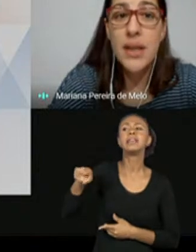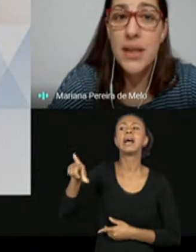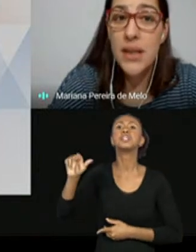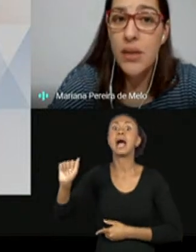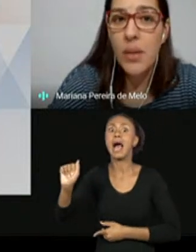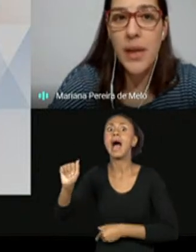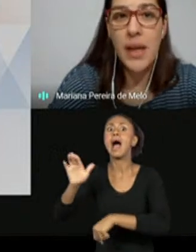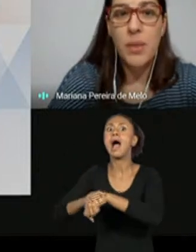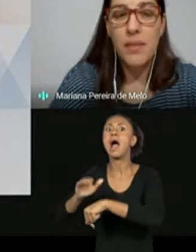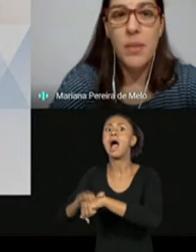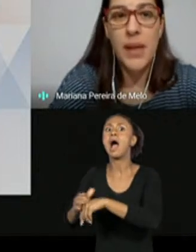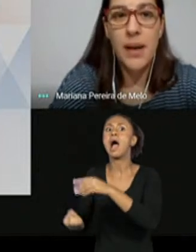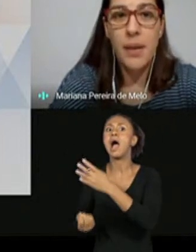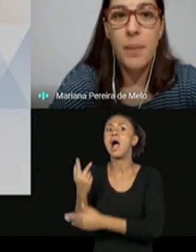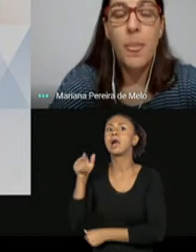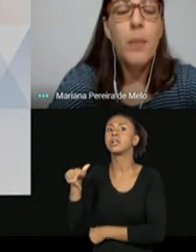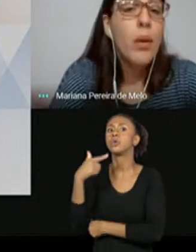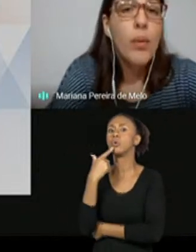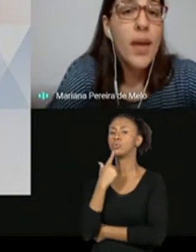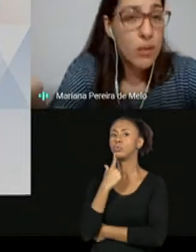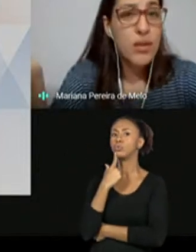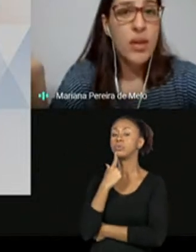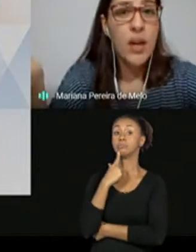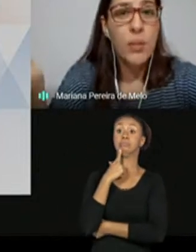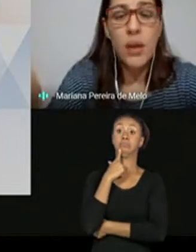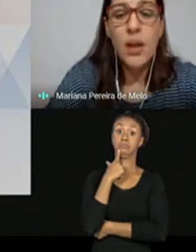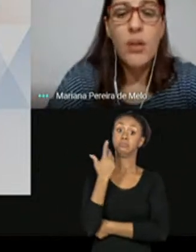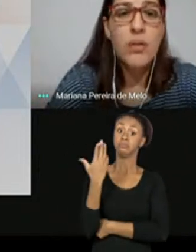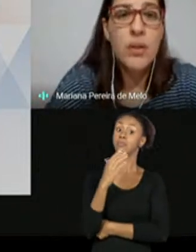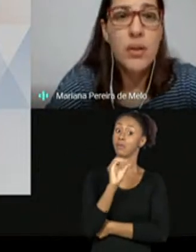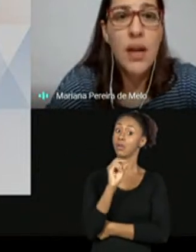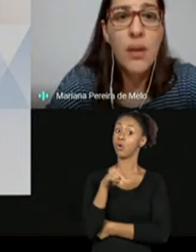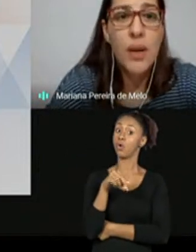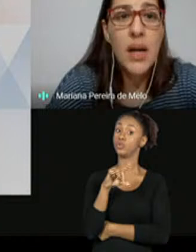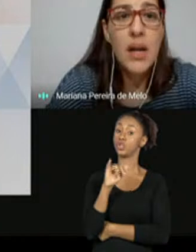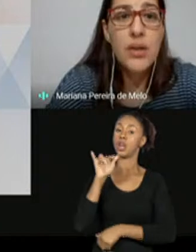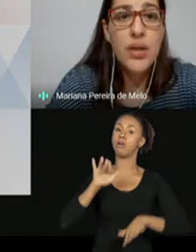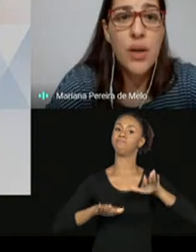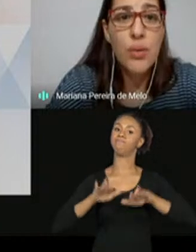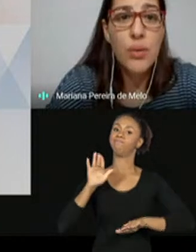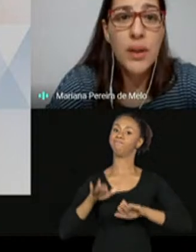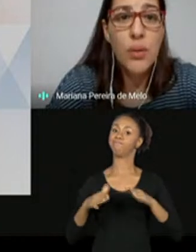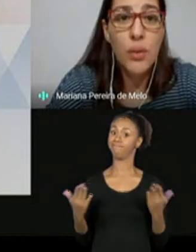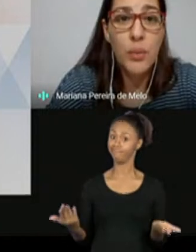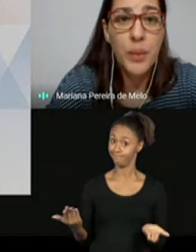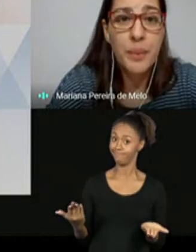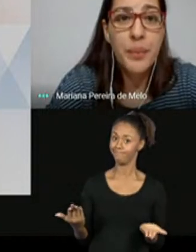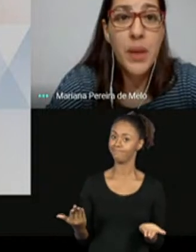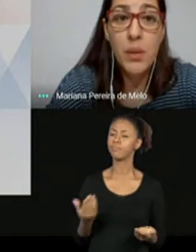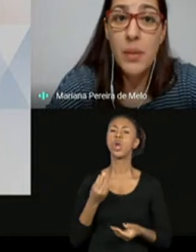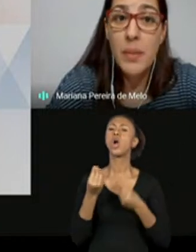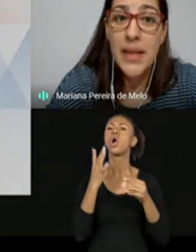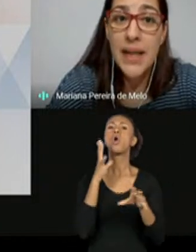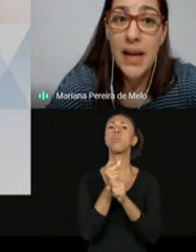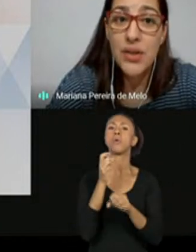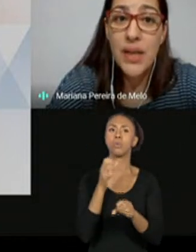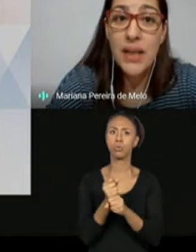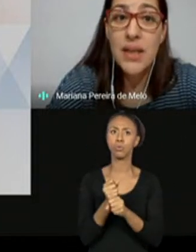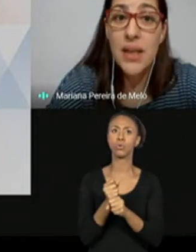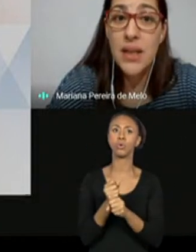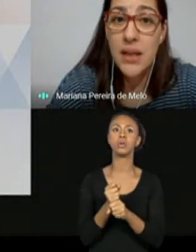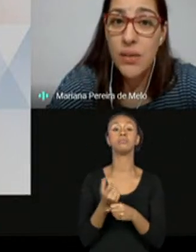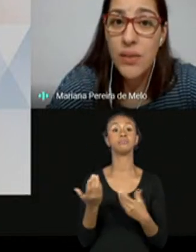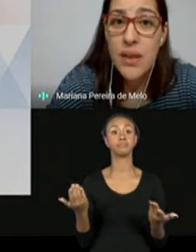de ele ter sido fabricado pela fábrica A? Bom, é condicional. Condicional, a gente calcula como? Probabilidade